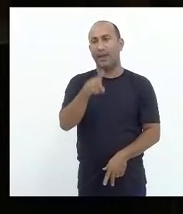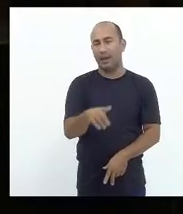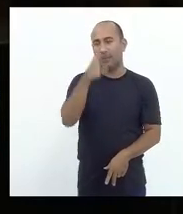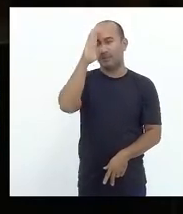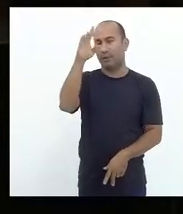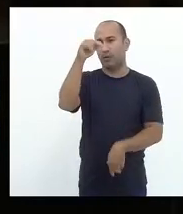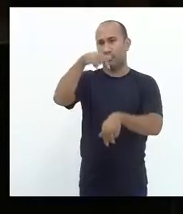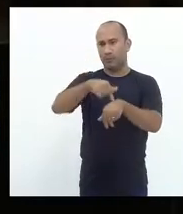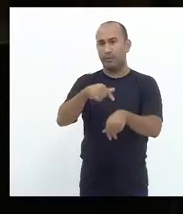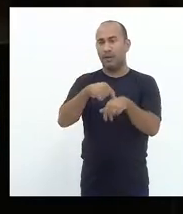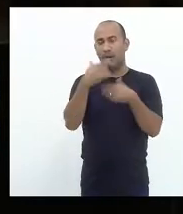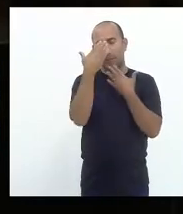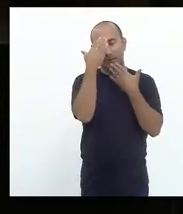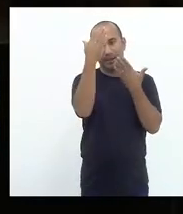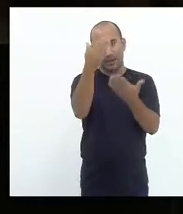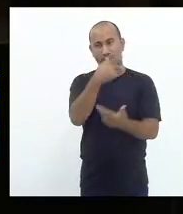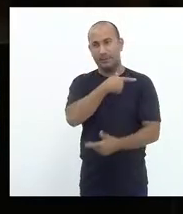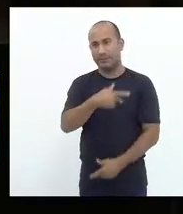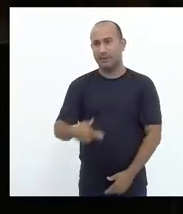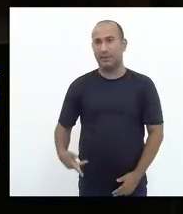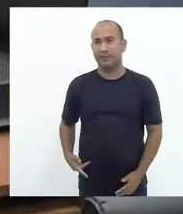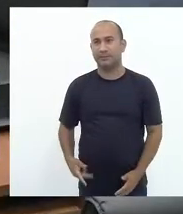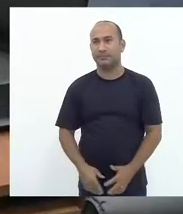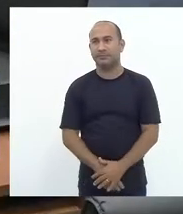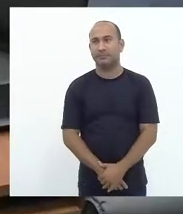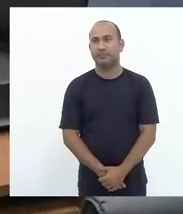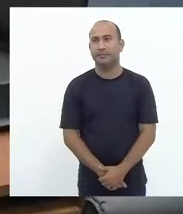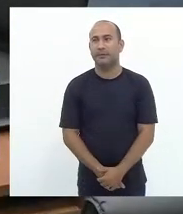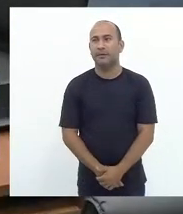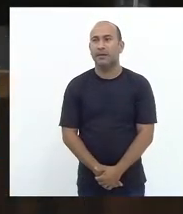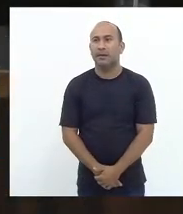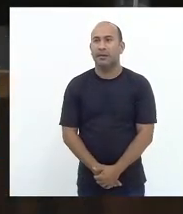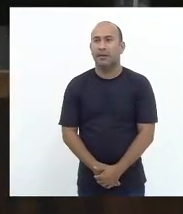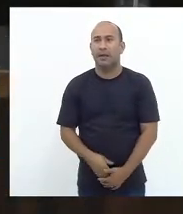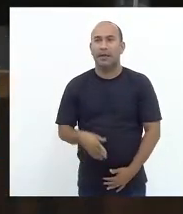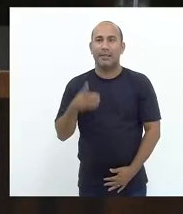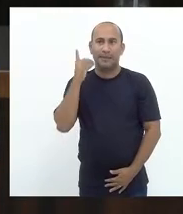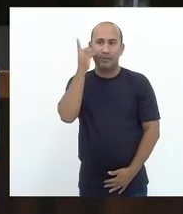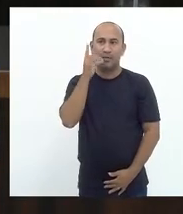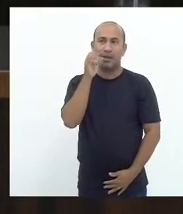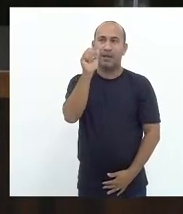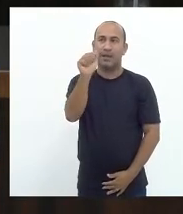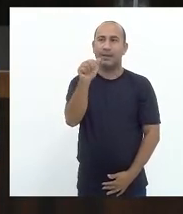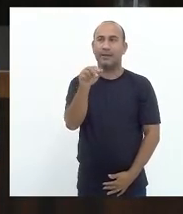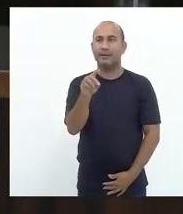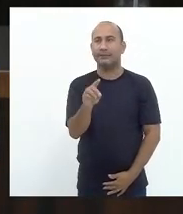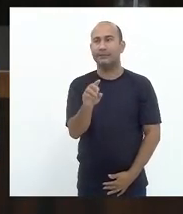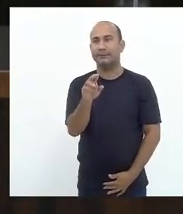do momento. Muito obrigada, senhora presidenta. Próximo inscrito é o deputado Anderson.